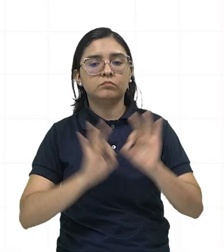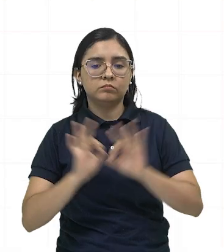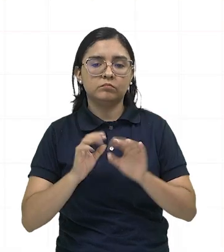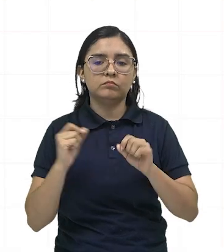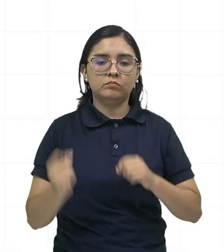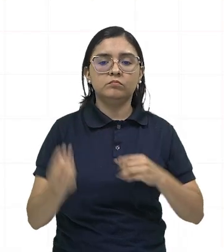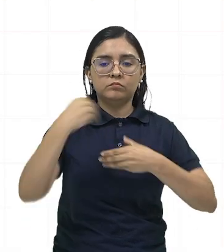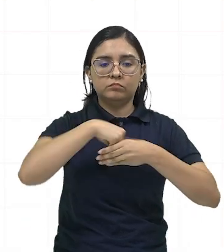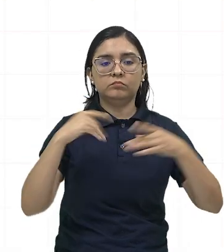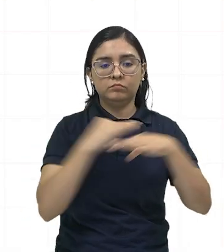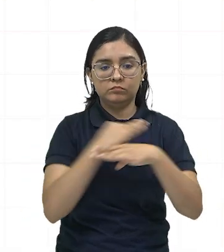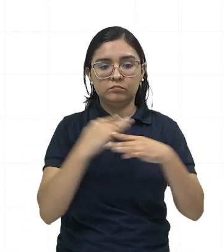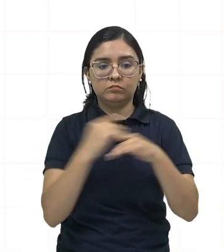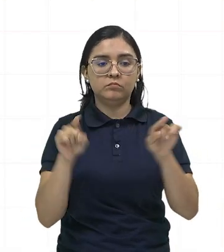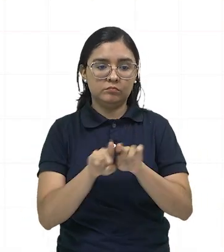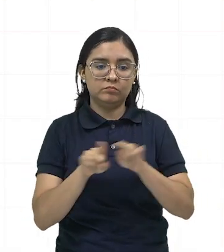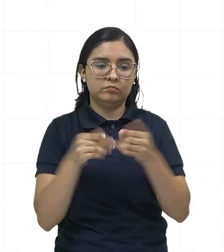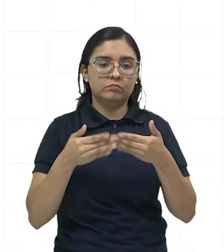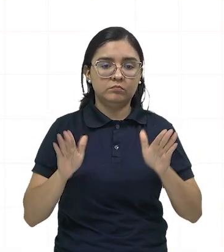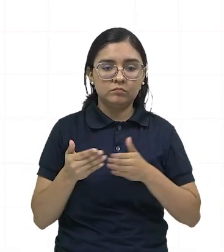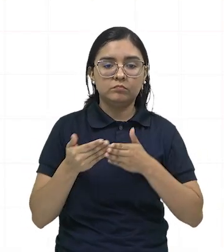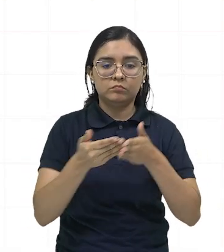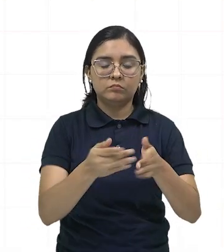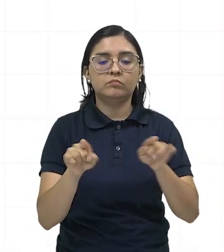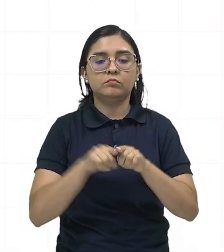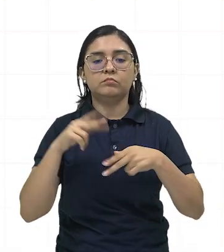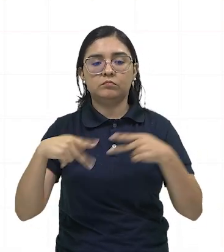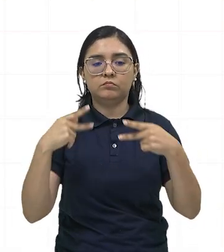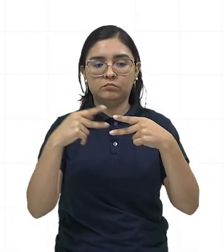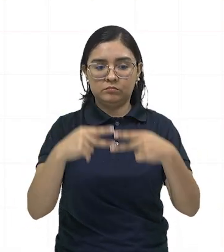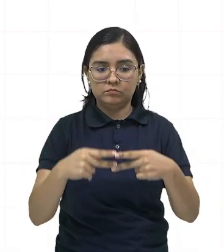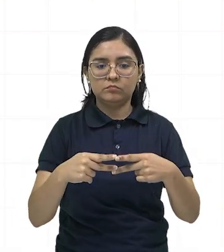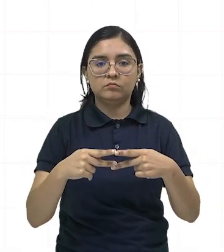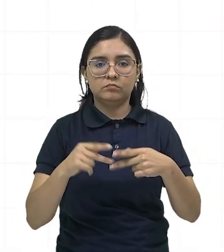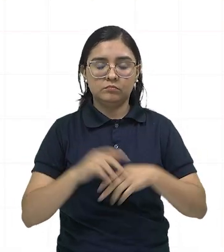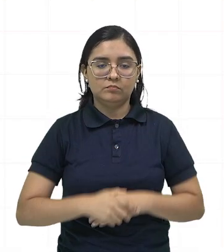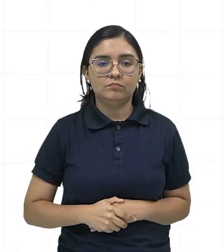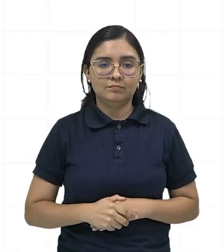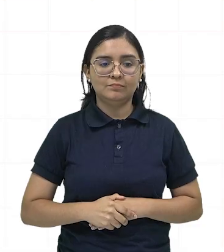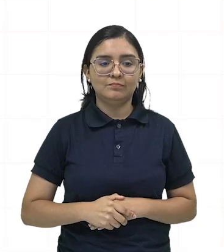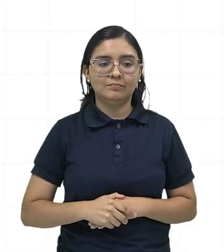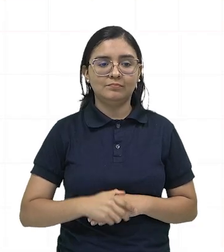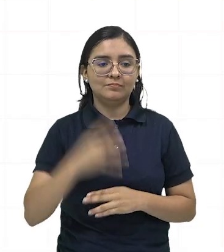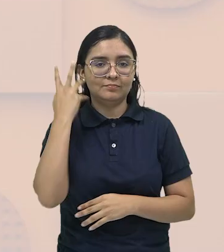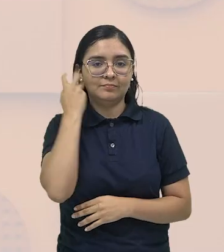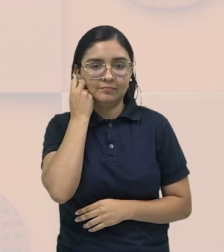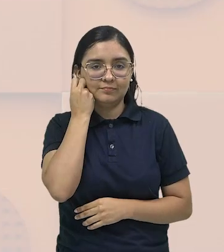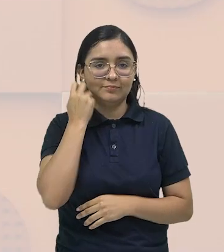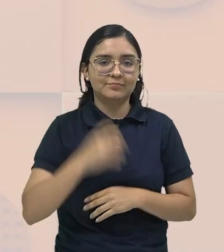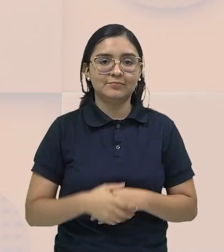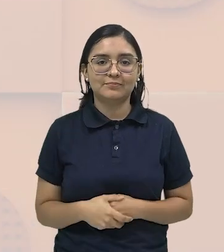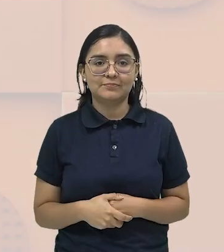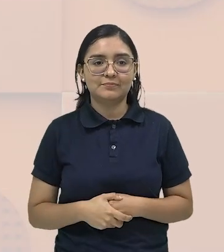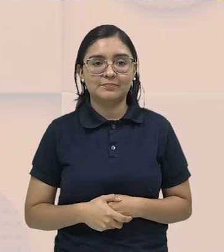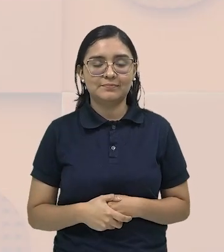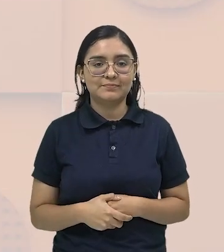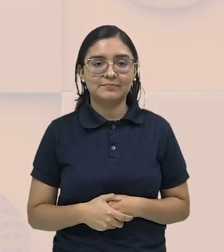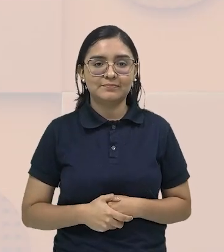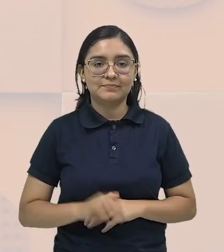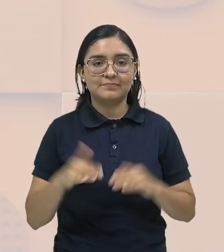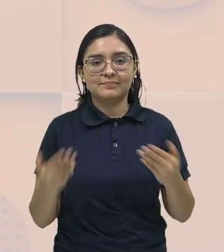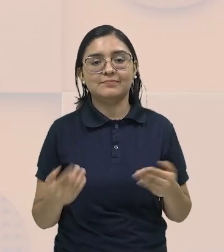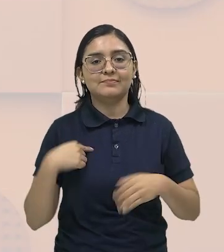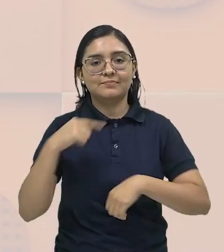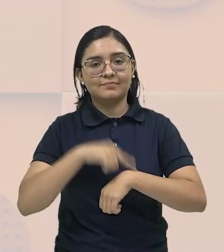interiorização da metrópole, a abertura dos portos e a administração joanina. Esse é aquele momento que